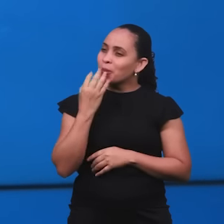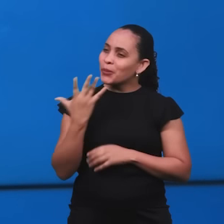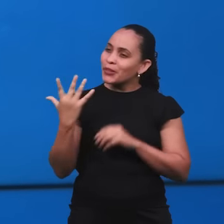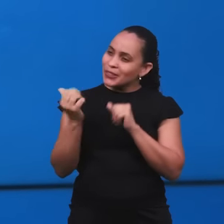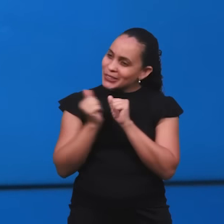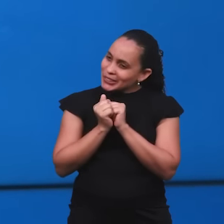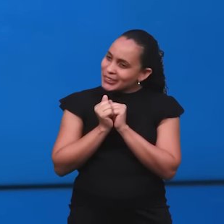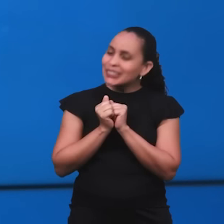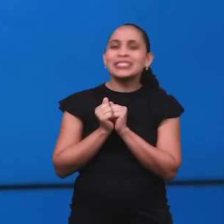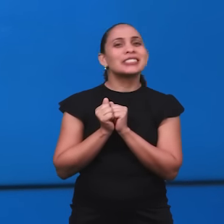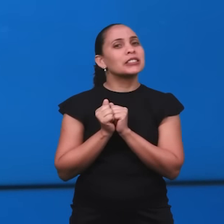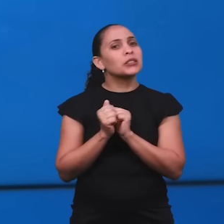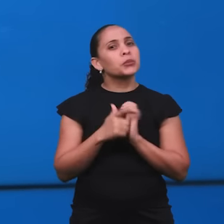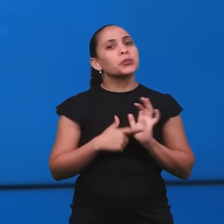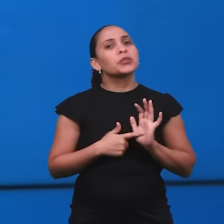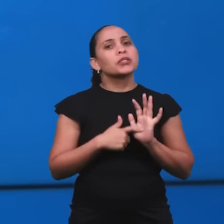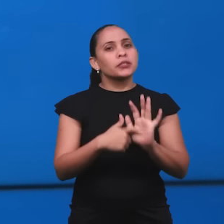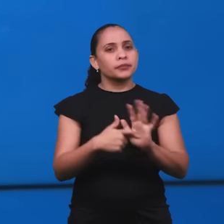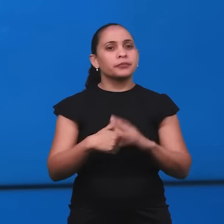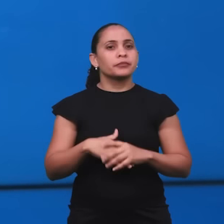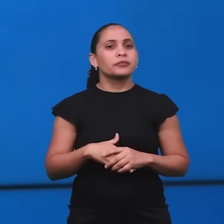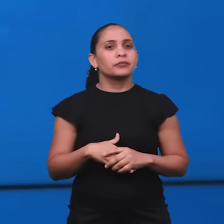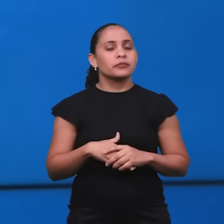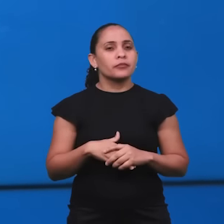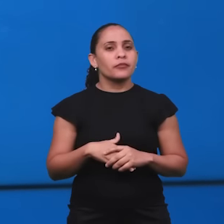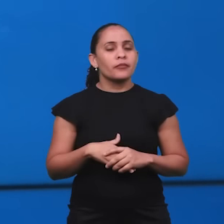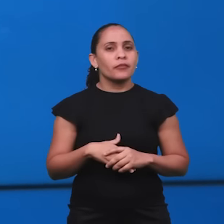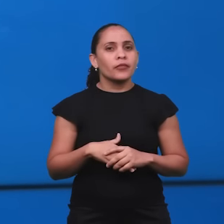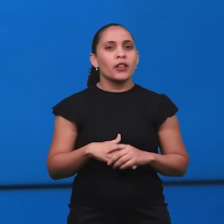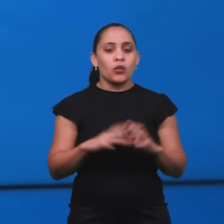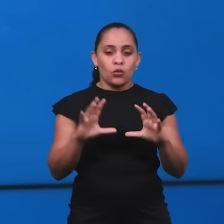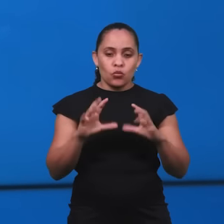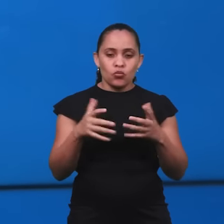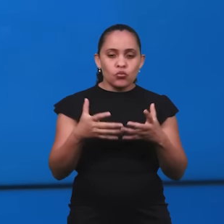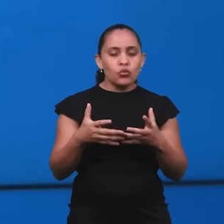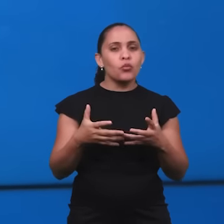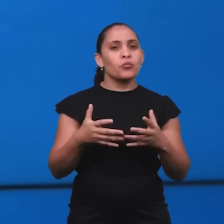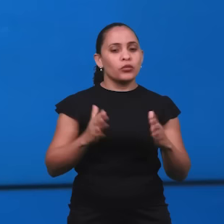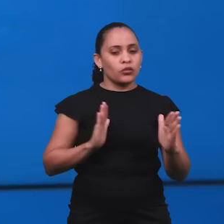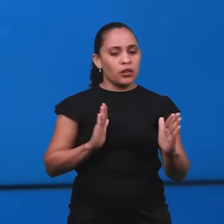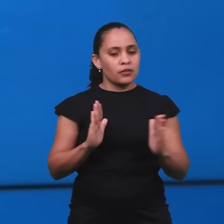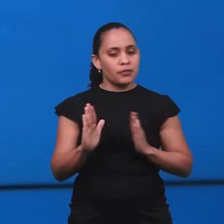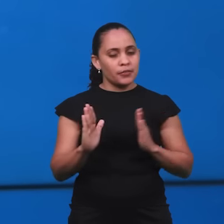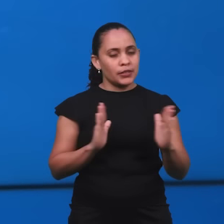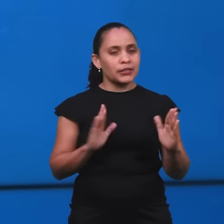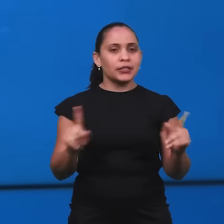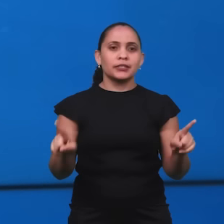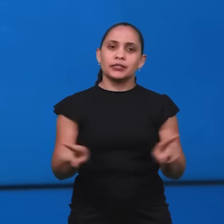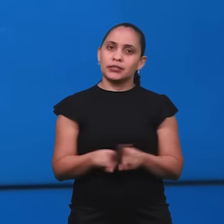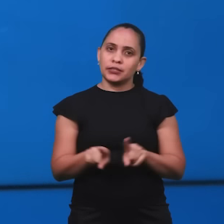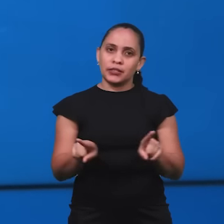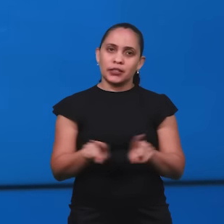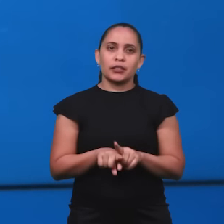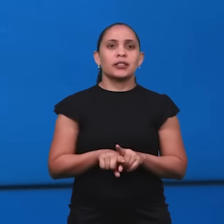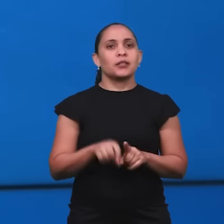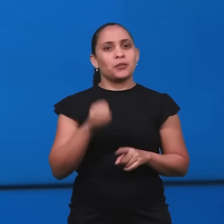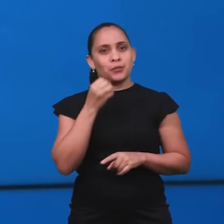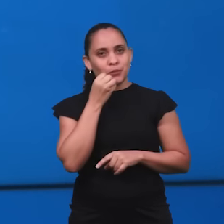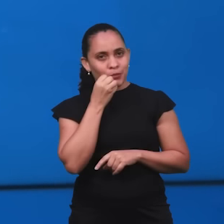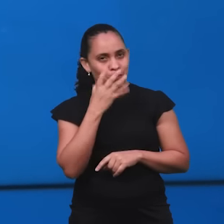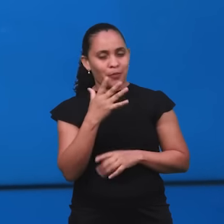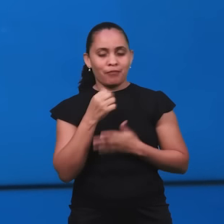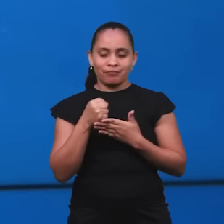É sinal de que a classe ou grupo de acessibilidade está sendo muito bem assessorado, muito